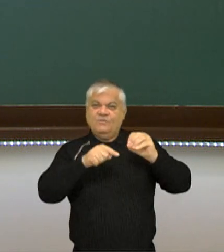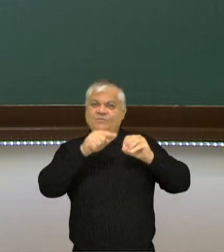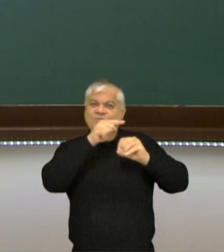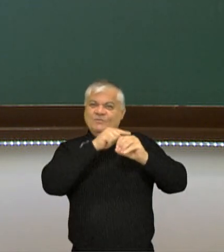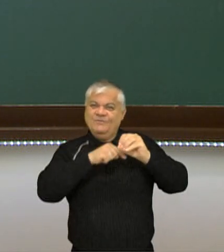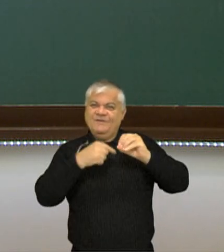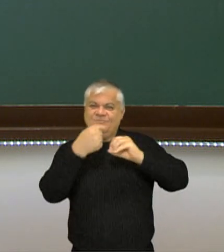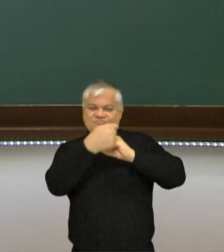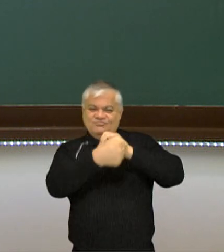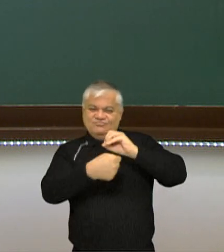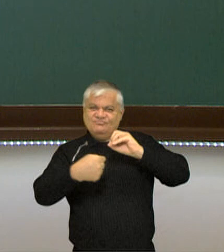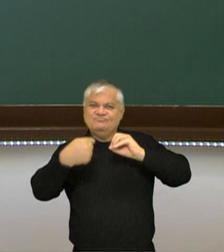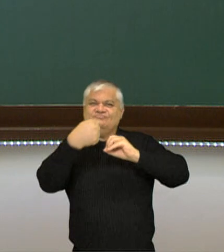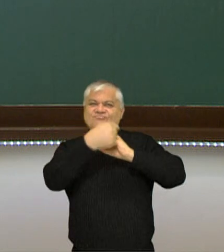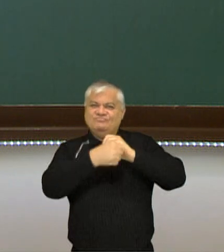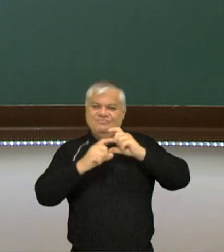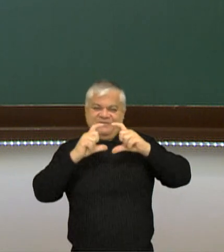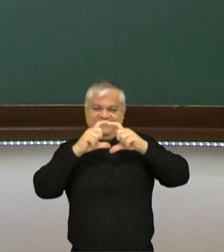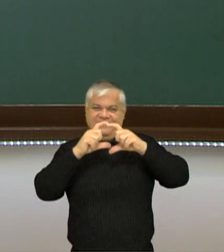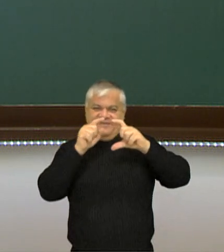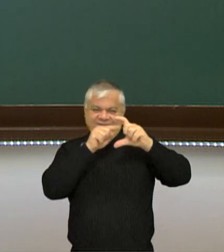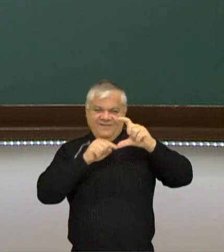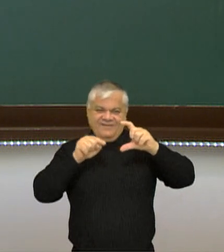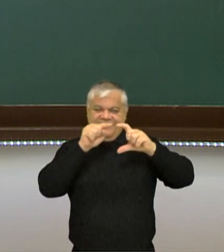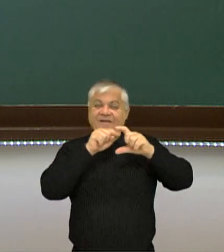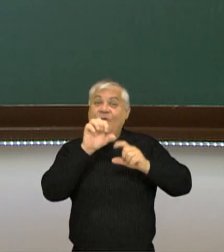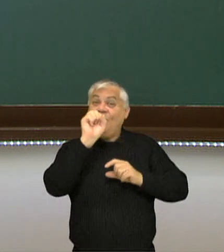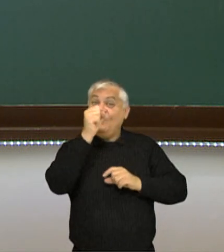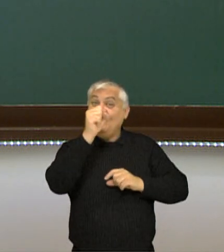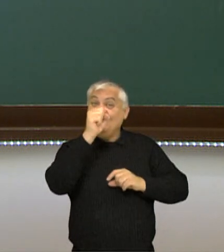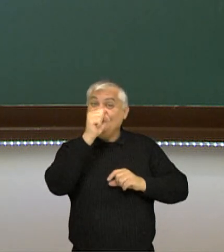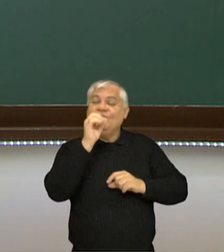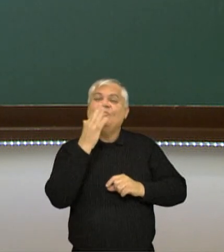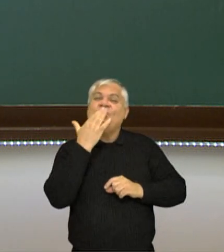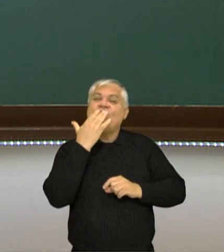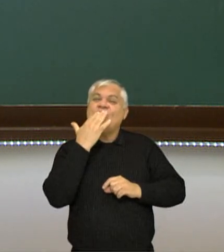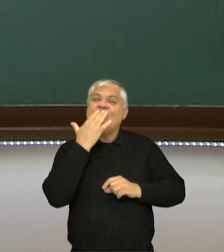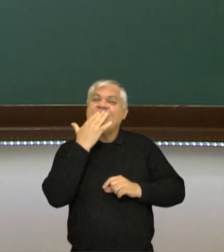peça. Então você vai fazer 8 círculos